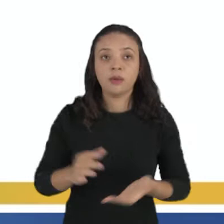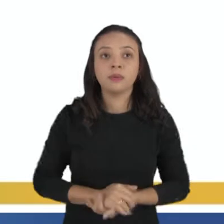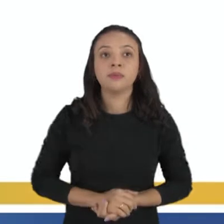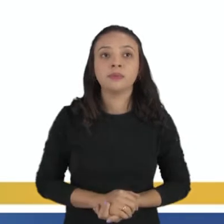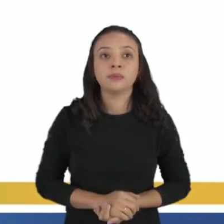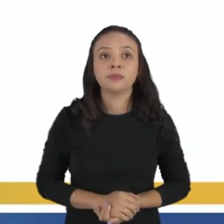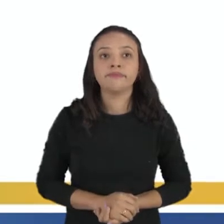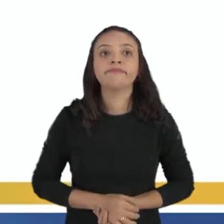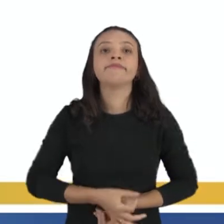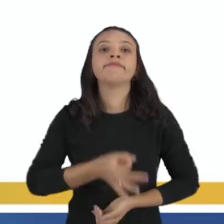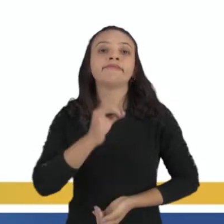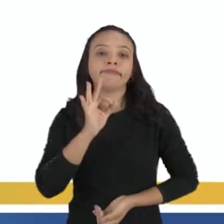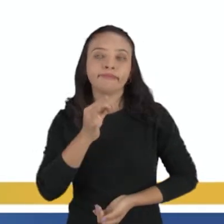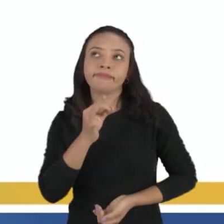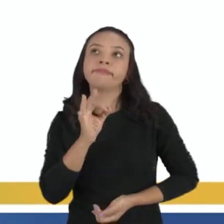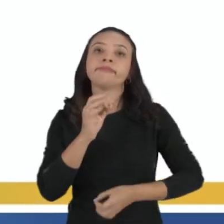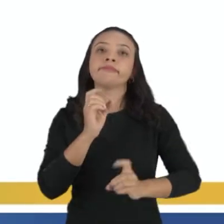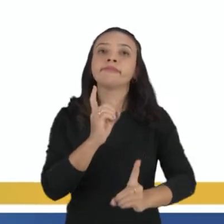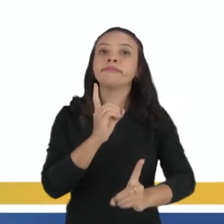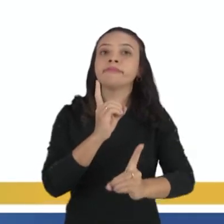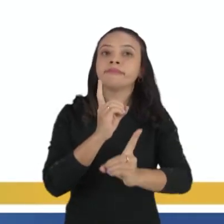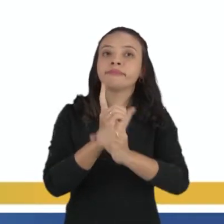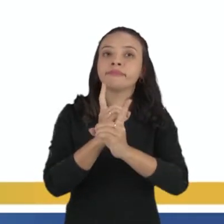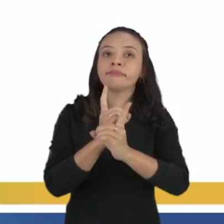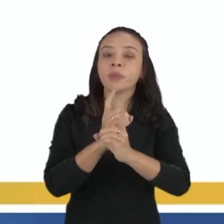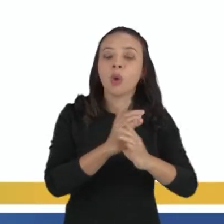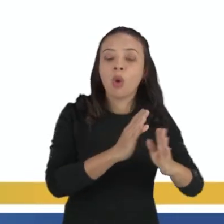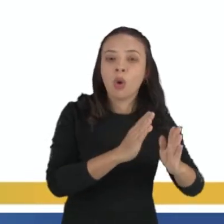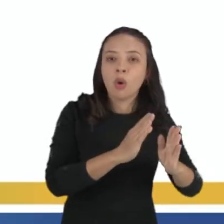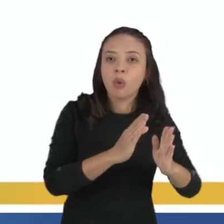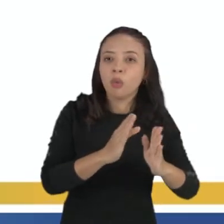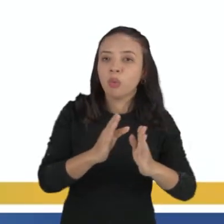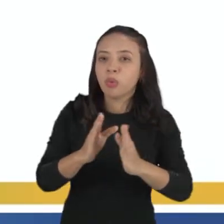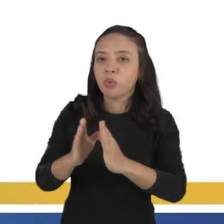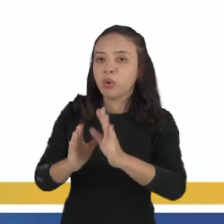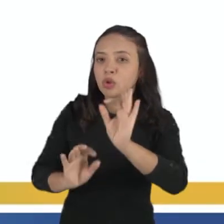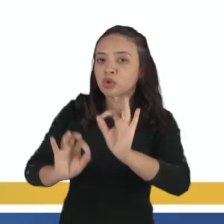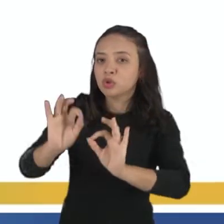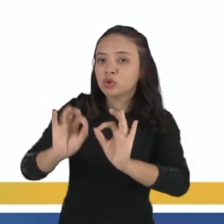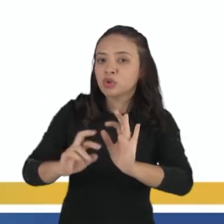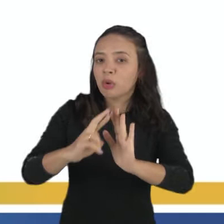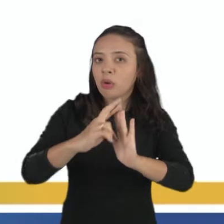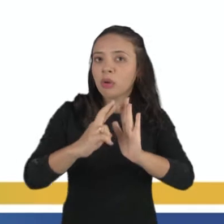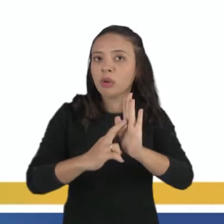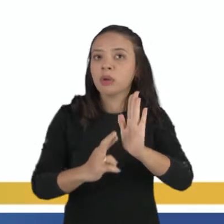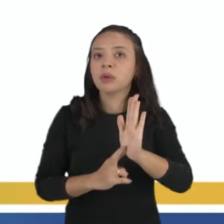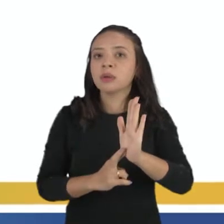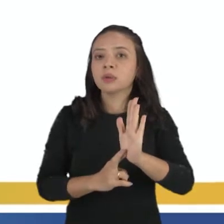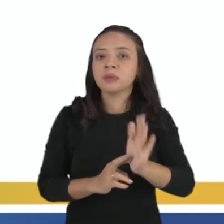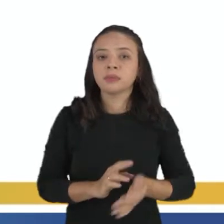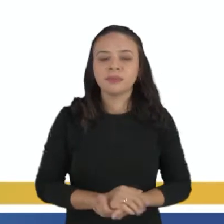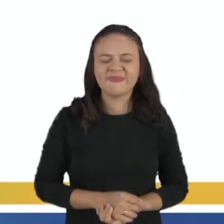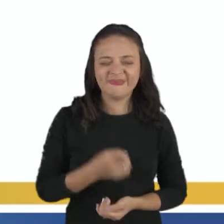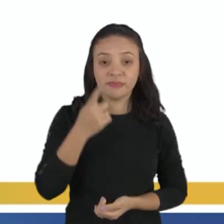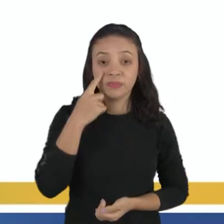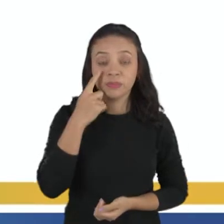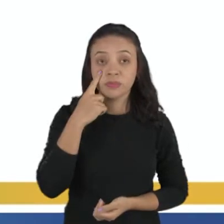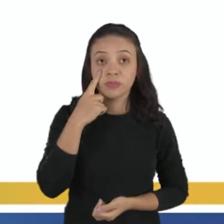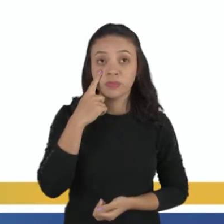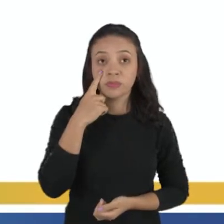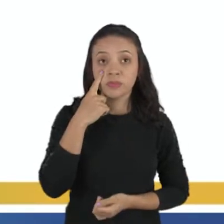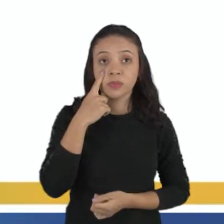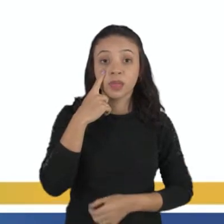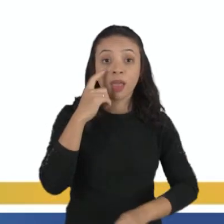retângulo. Com certeza, encontrará uma sequência finita de regras. Olhem a forma